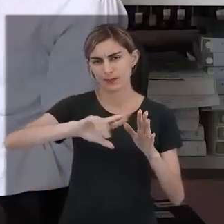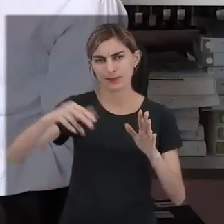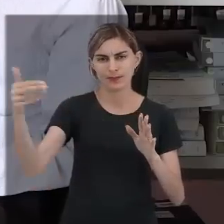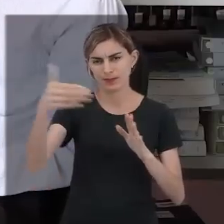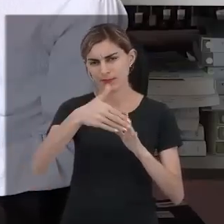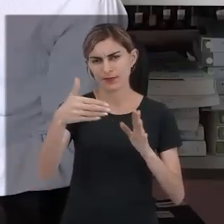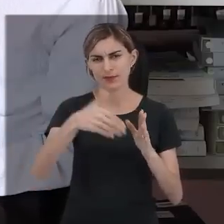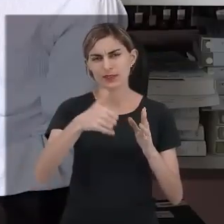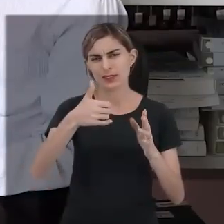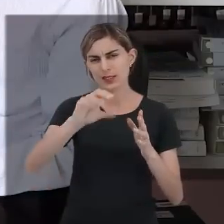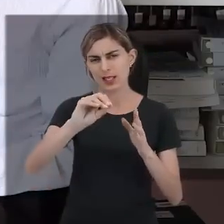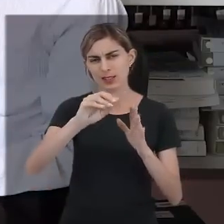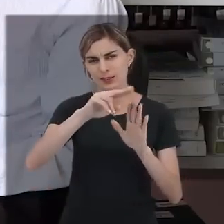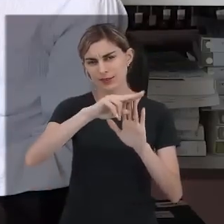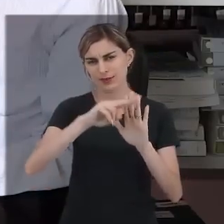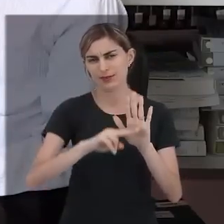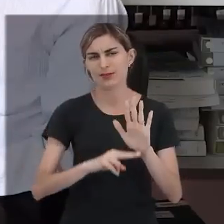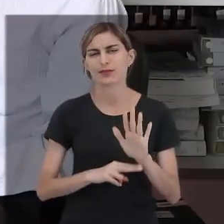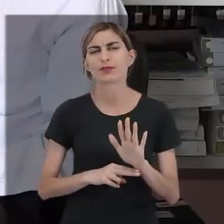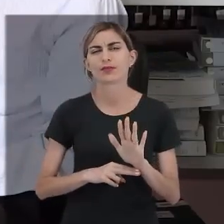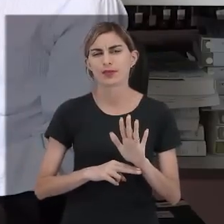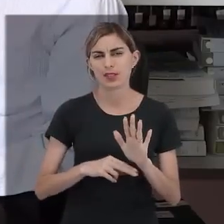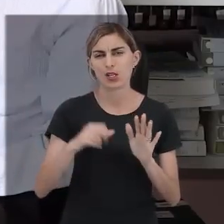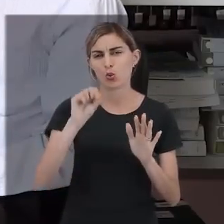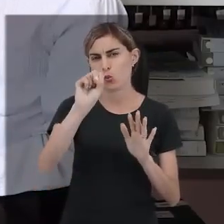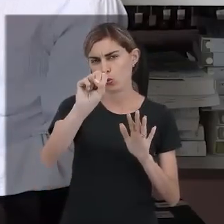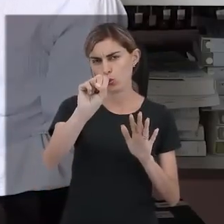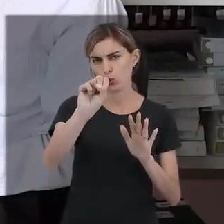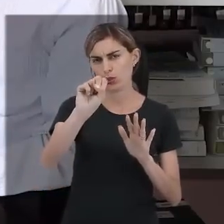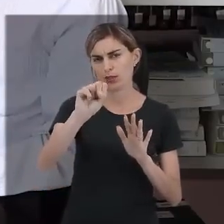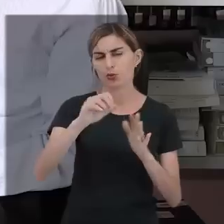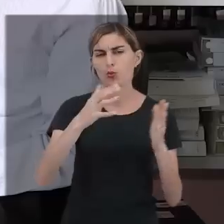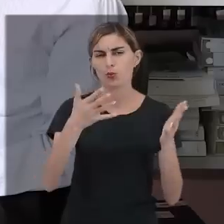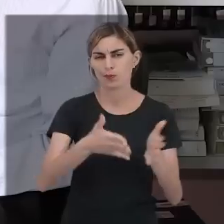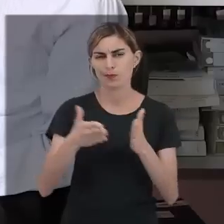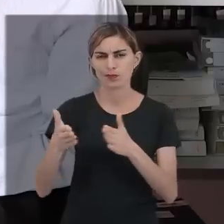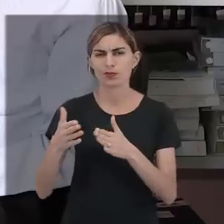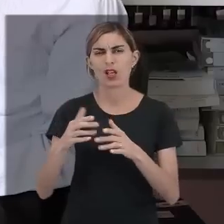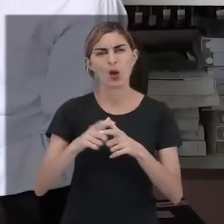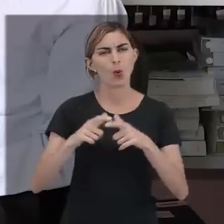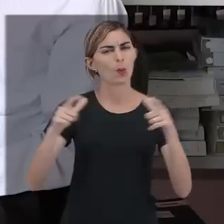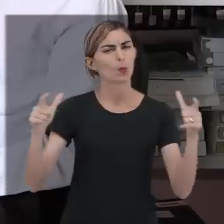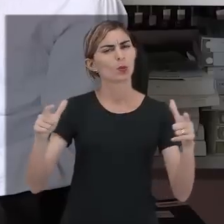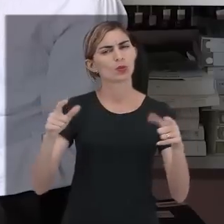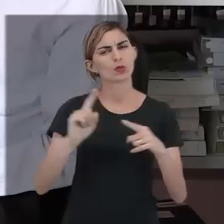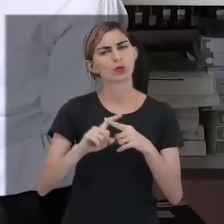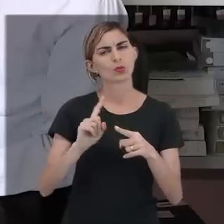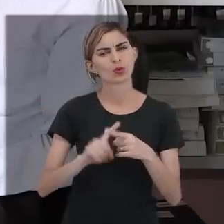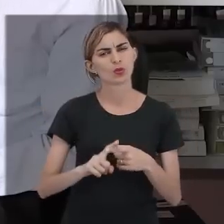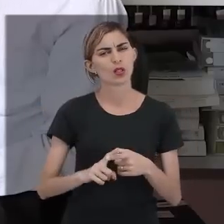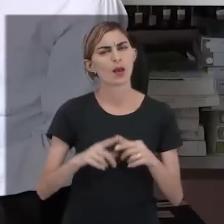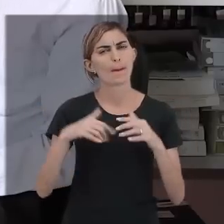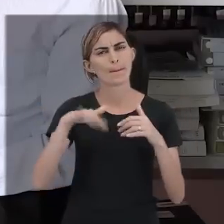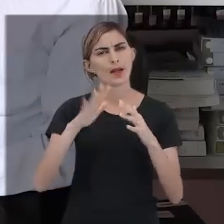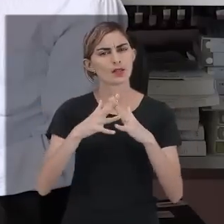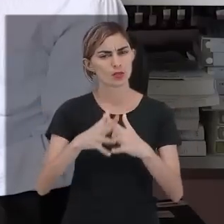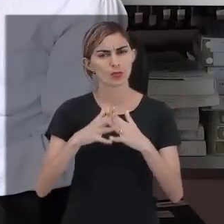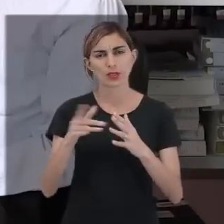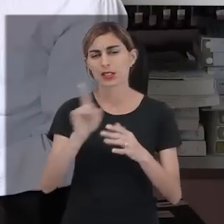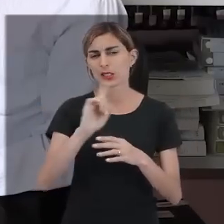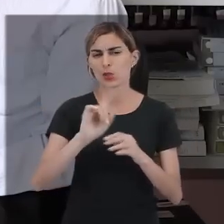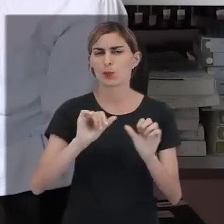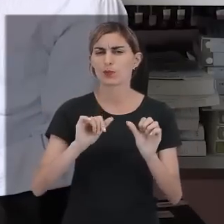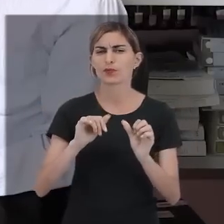na versão anterior, é importante ressaltar, eram 8 sessões, agora são 10. Aumentou? Tornou mais complicada? Não.